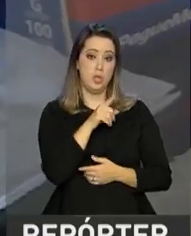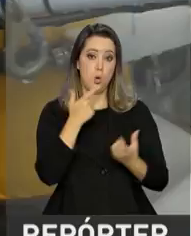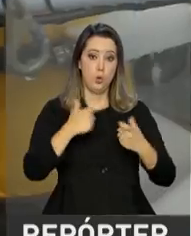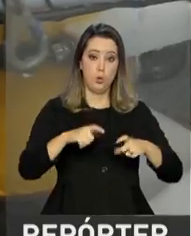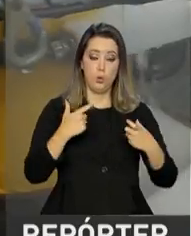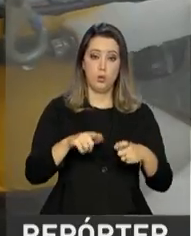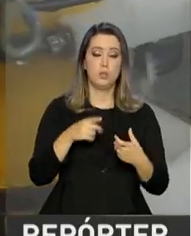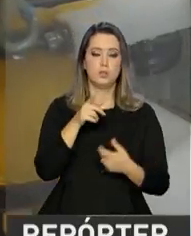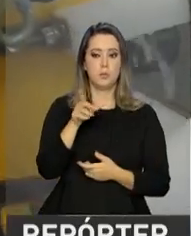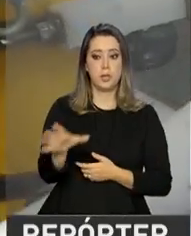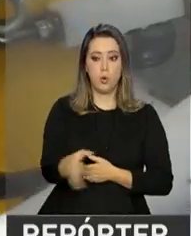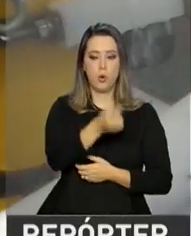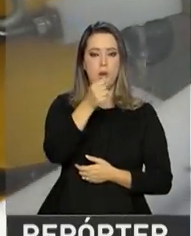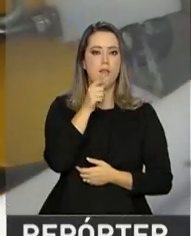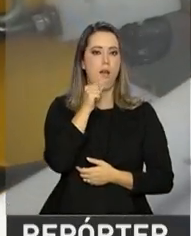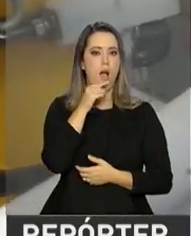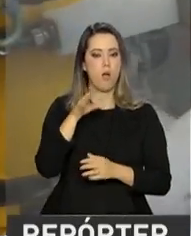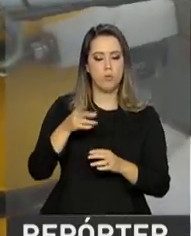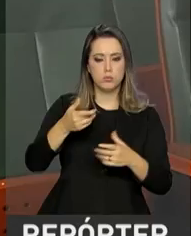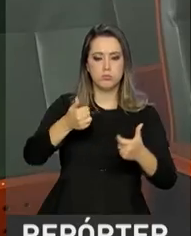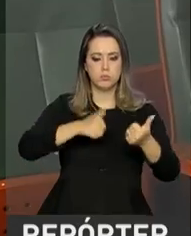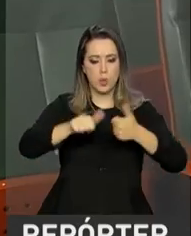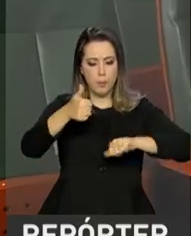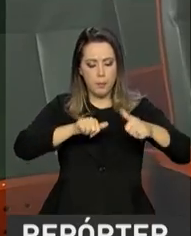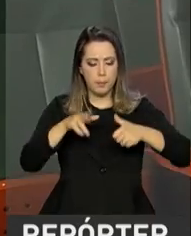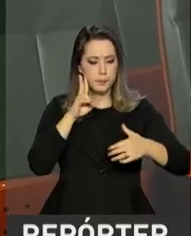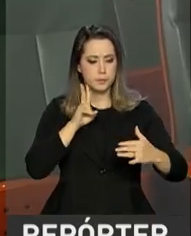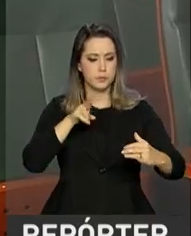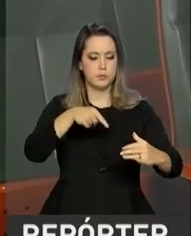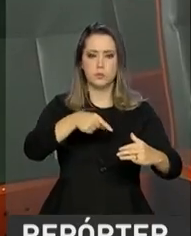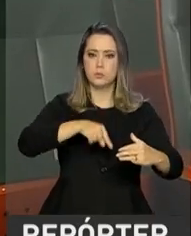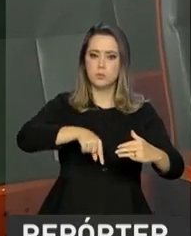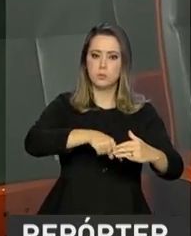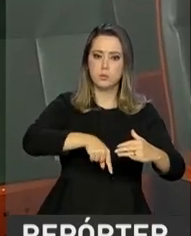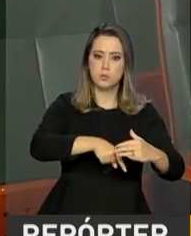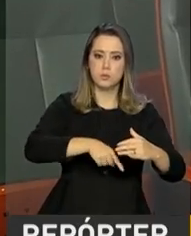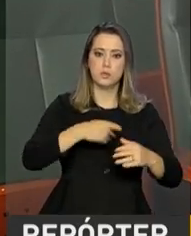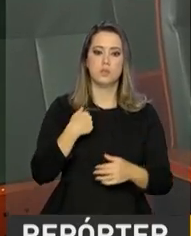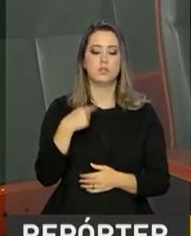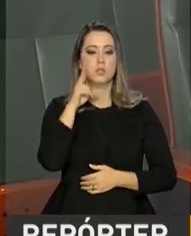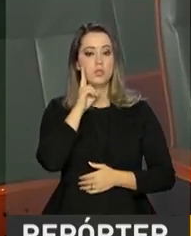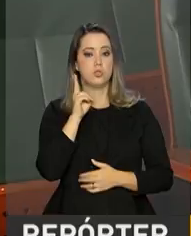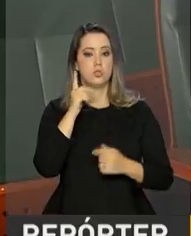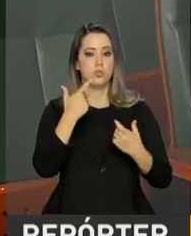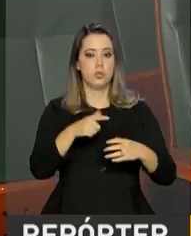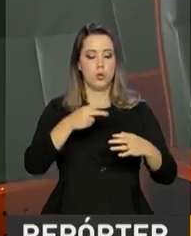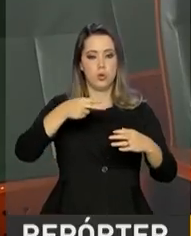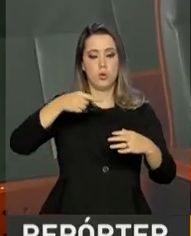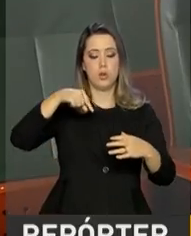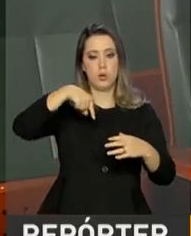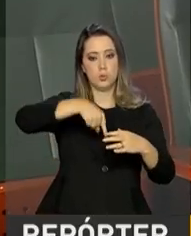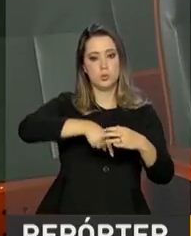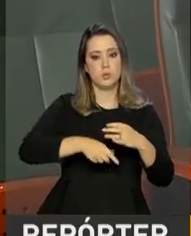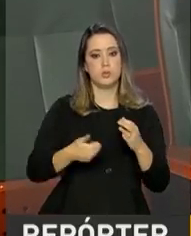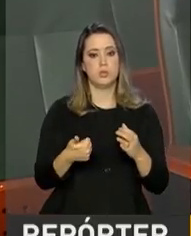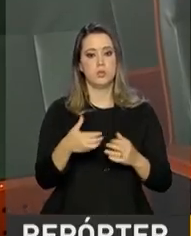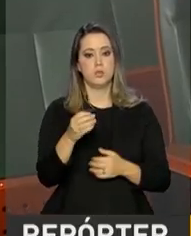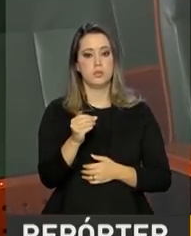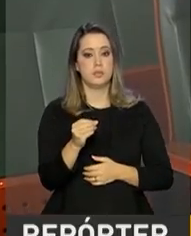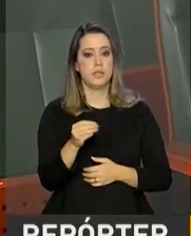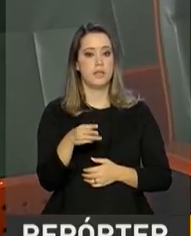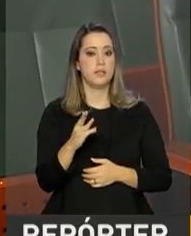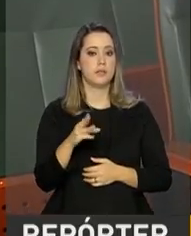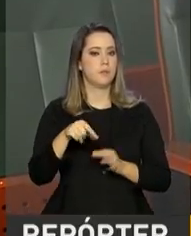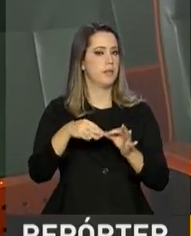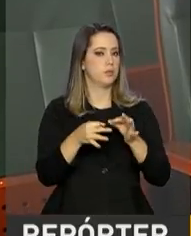de água que são coletadas no fundo do oceano. A gente está indo até 10 metros acima do fundo em regiões do Oceano Atlântico Tropical, onde não